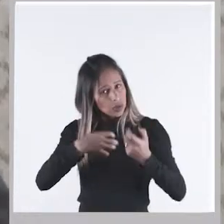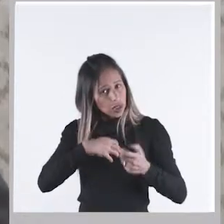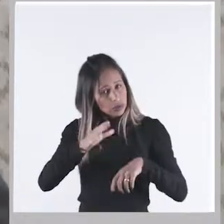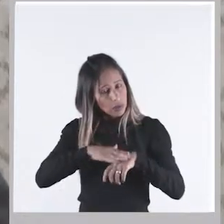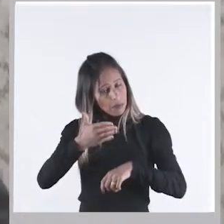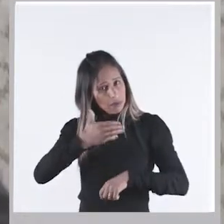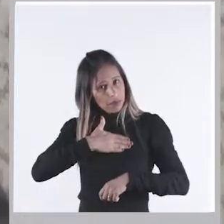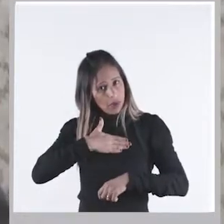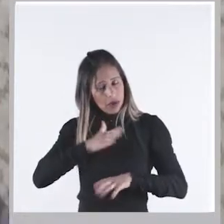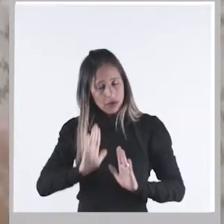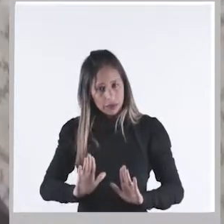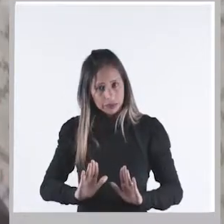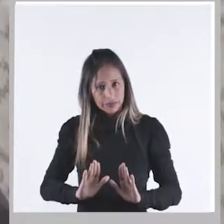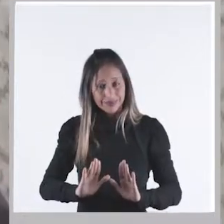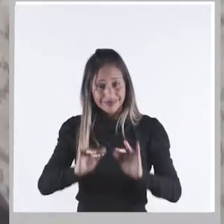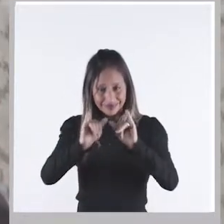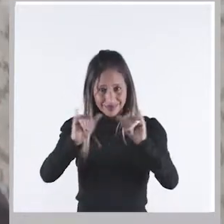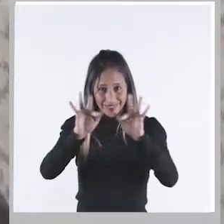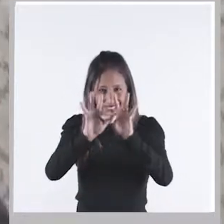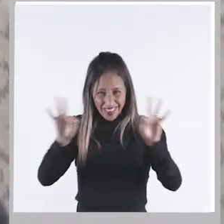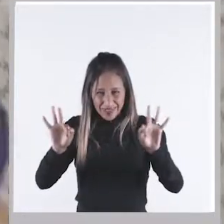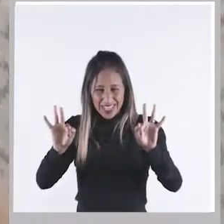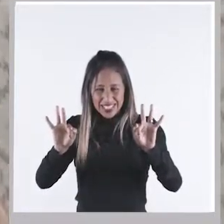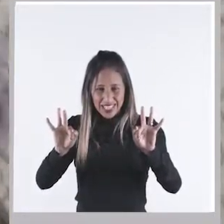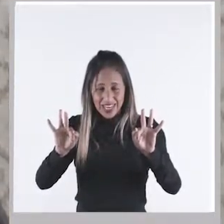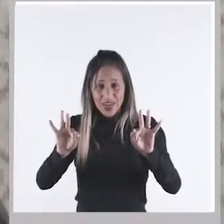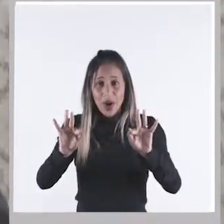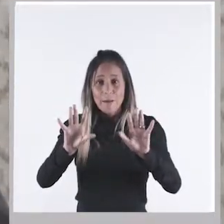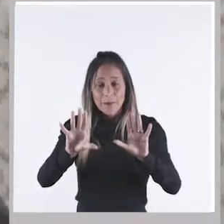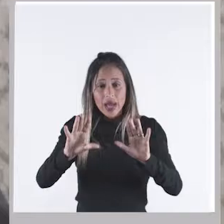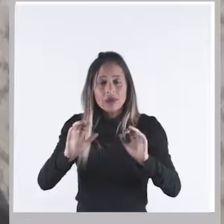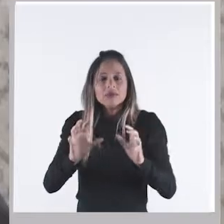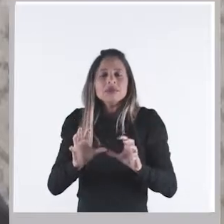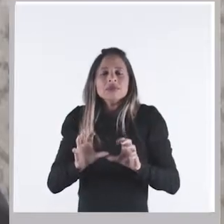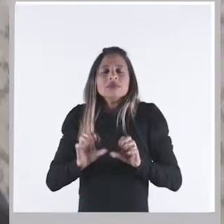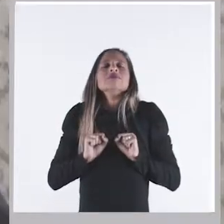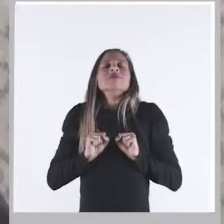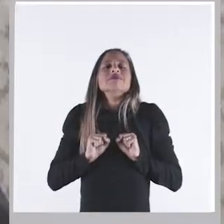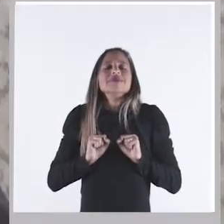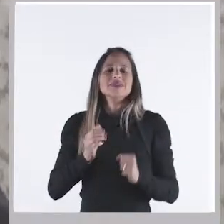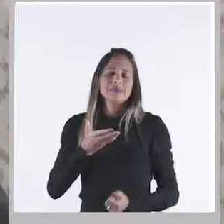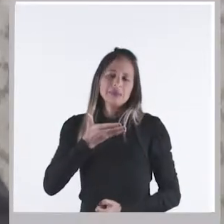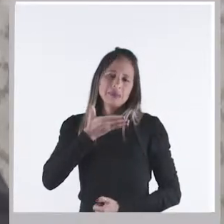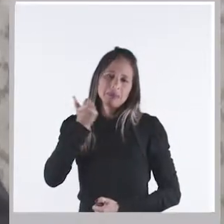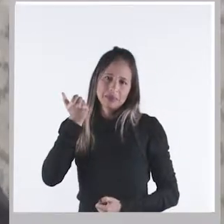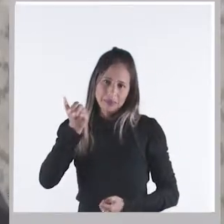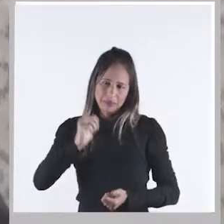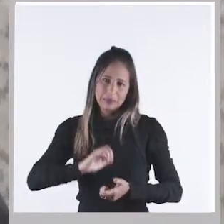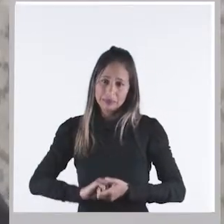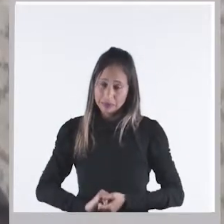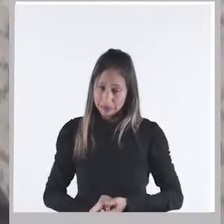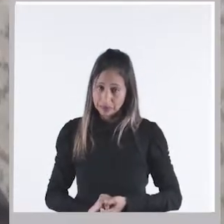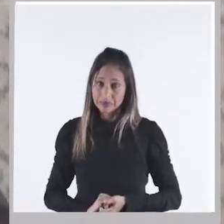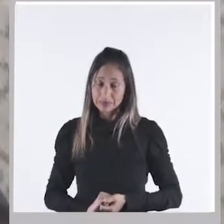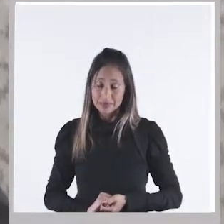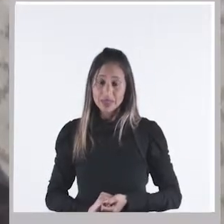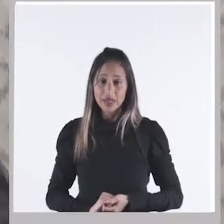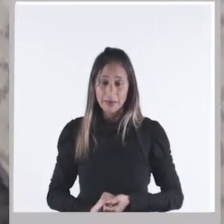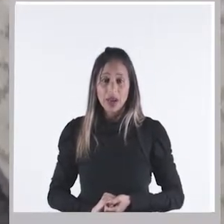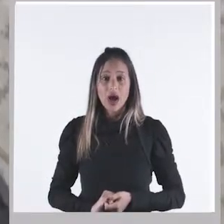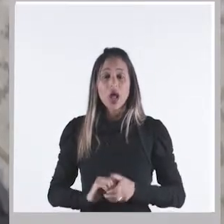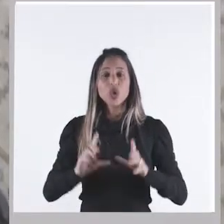Eu costumo dizer, né, parafraseando a Adélia, que era para eu respirar melhor mesmo, né? Então, assim, era